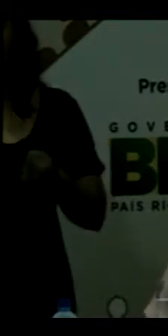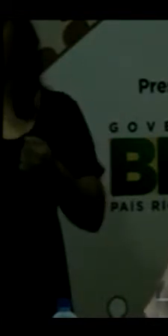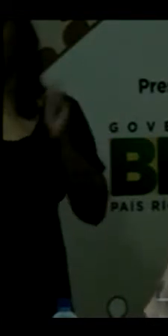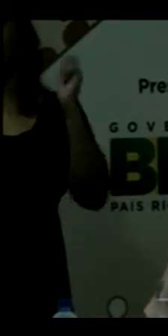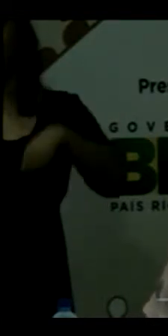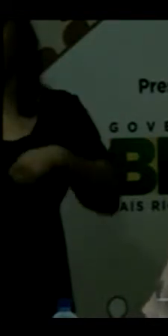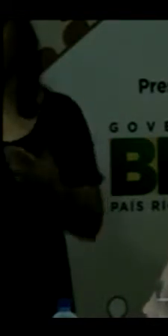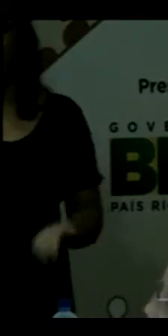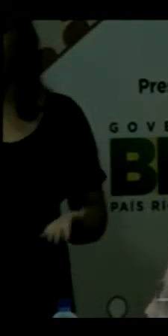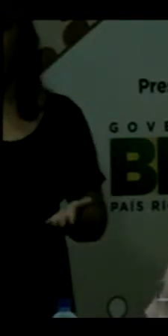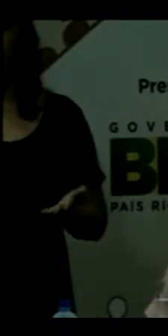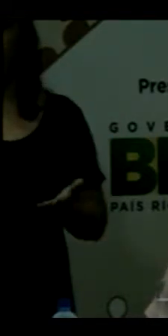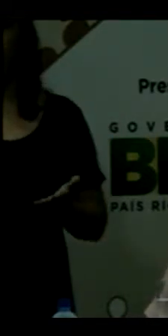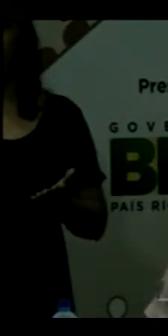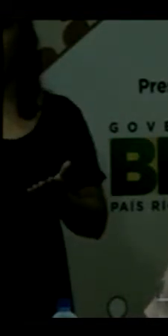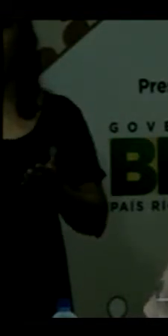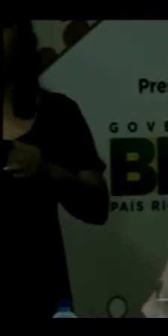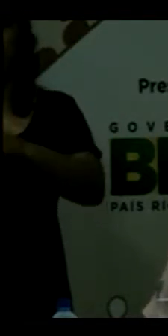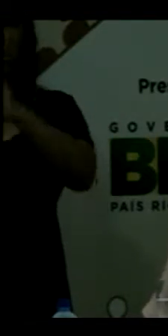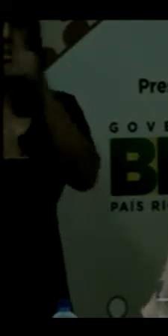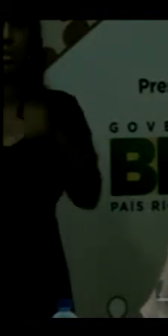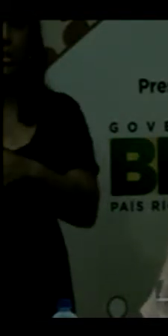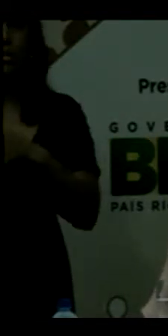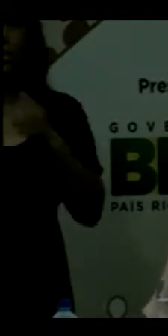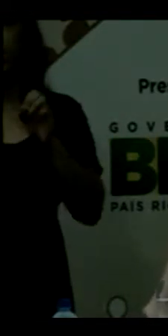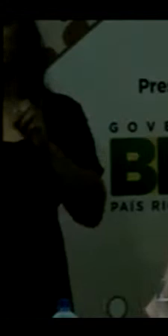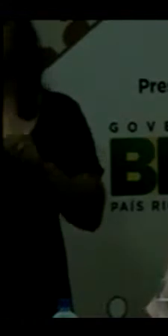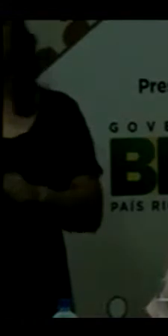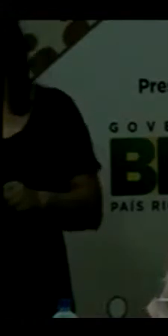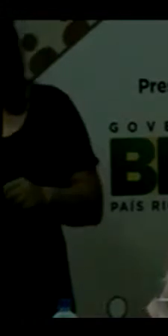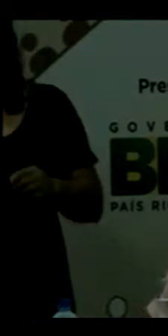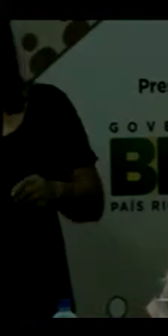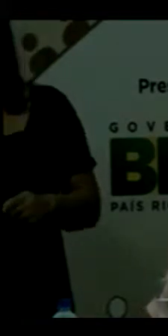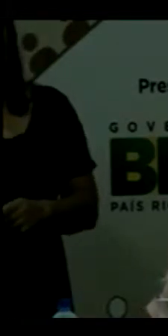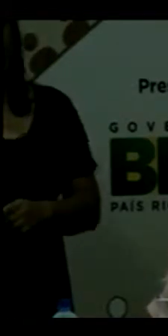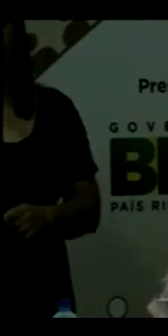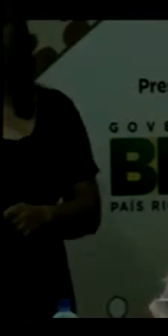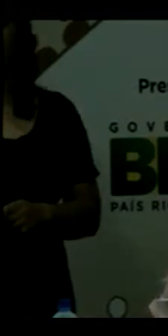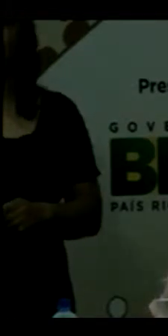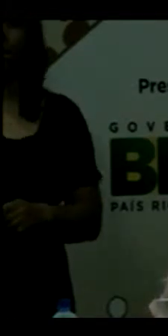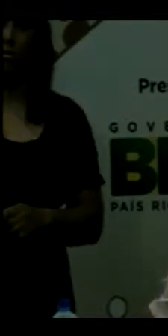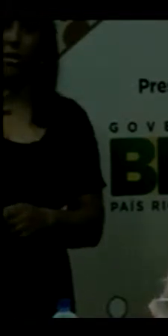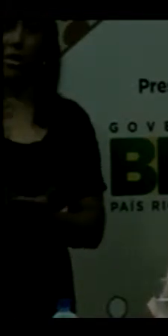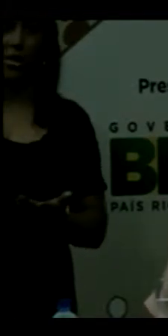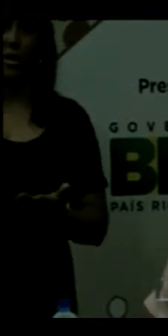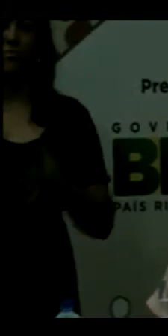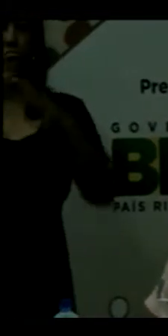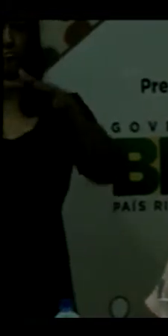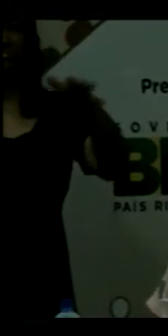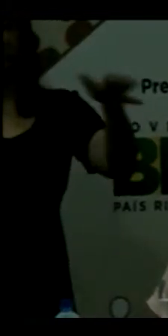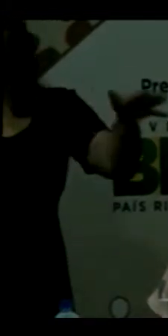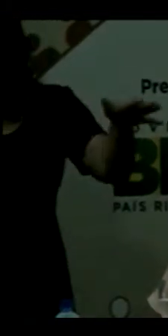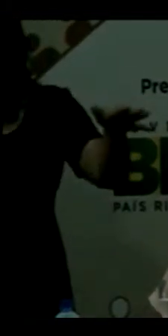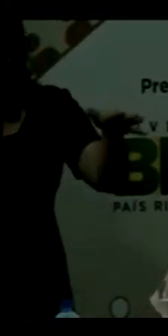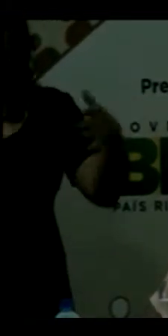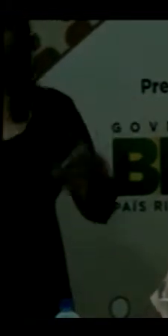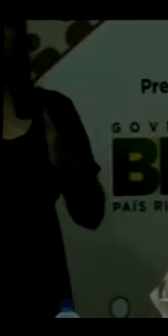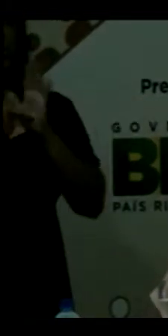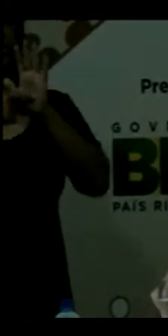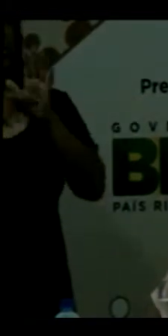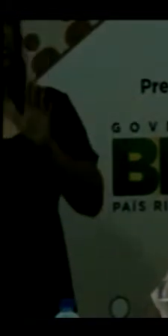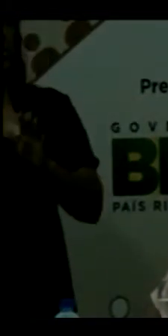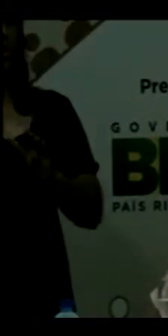plataformas possíveis, digitais ou não. Em especial as que não são digitais, porque usam há mais tempo. Isso é